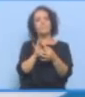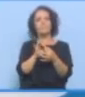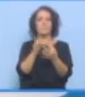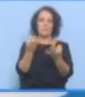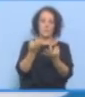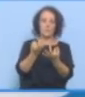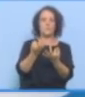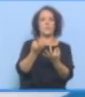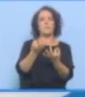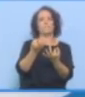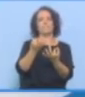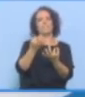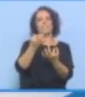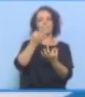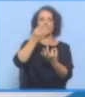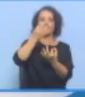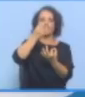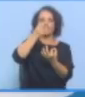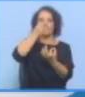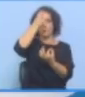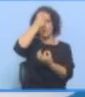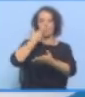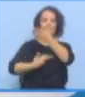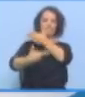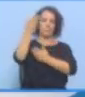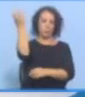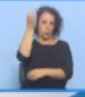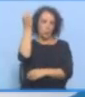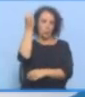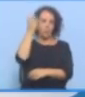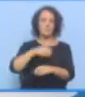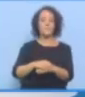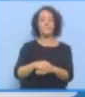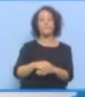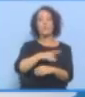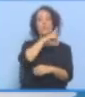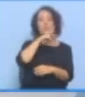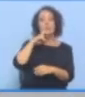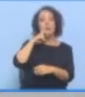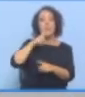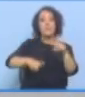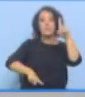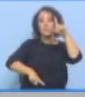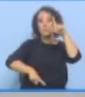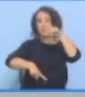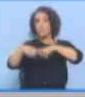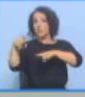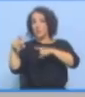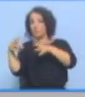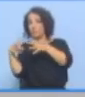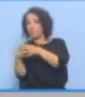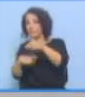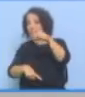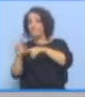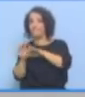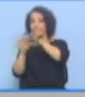histórico e cultural do exílio dos israelitas em Babilónia,